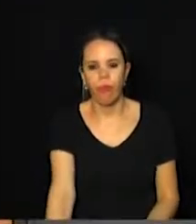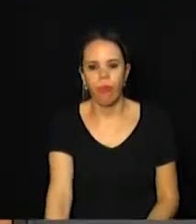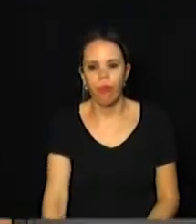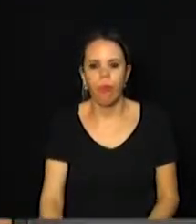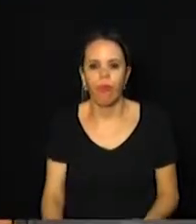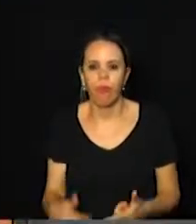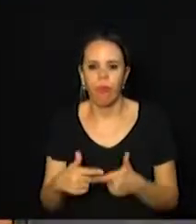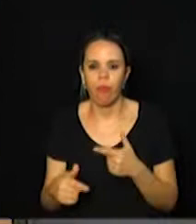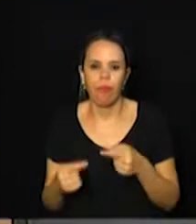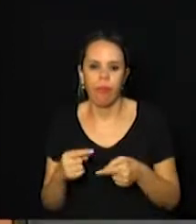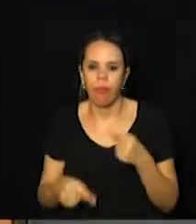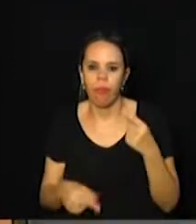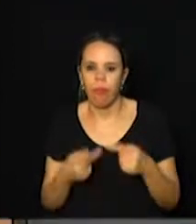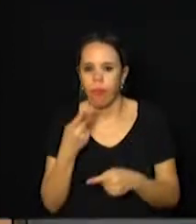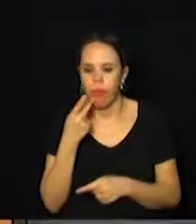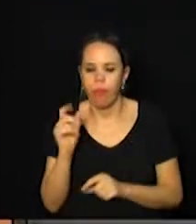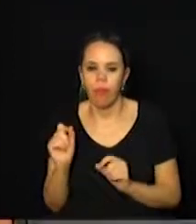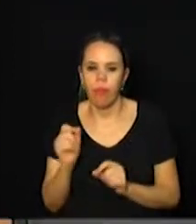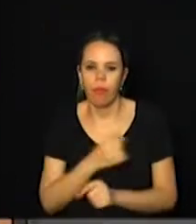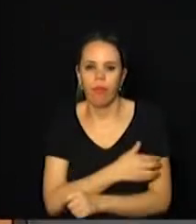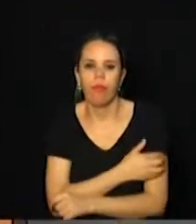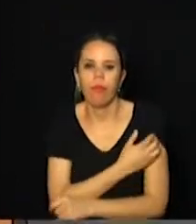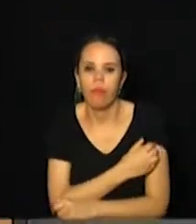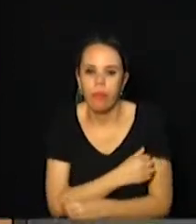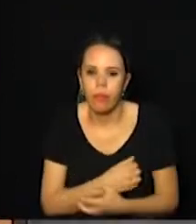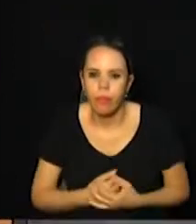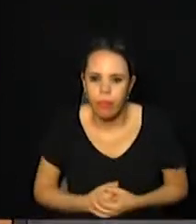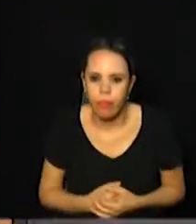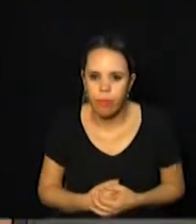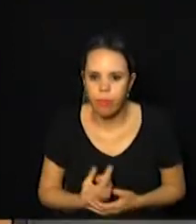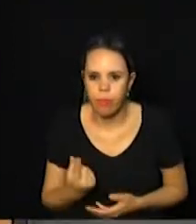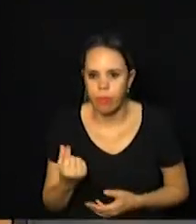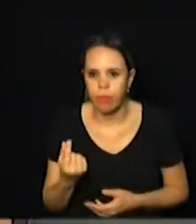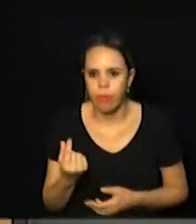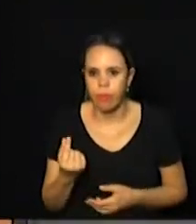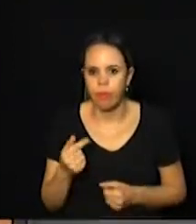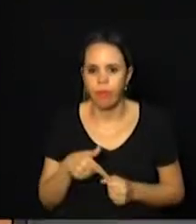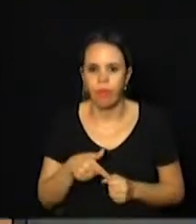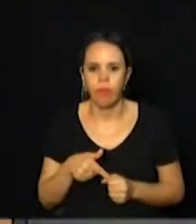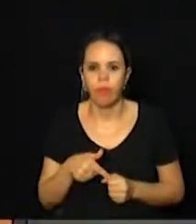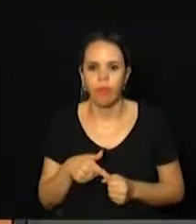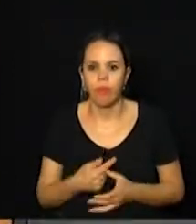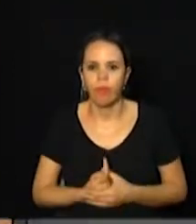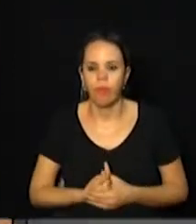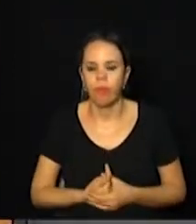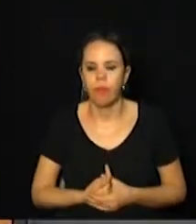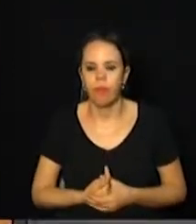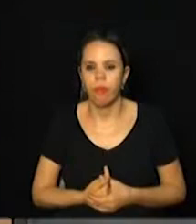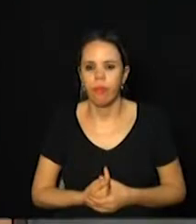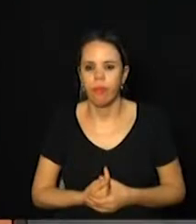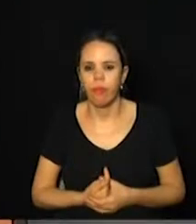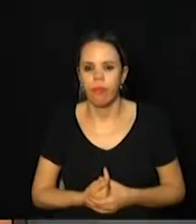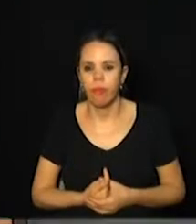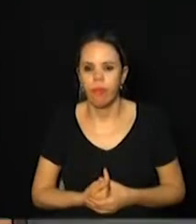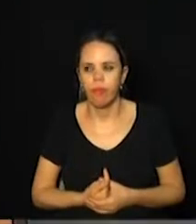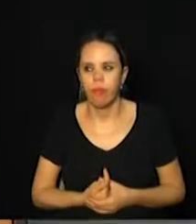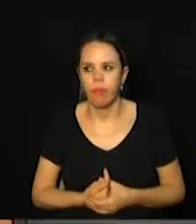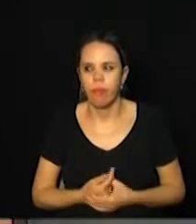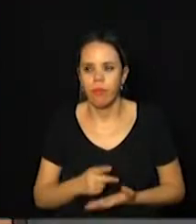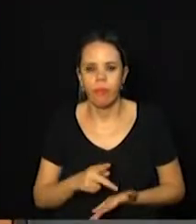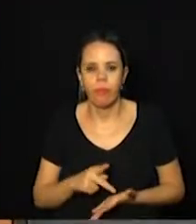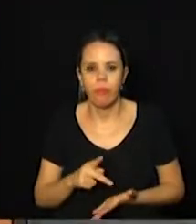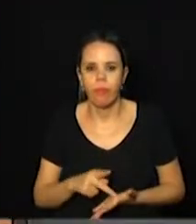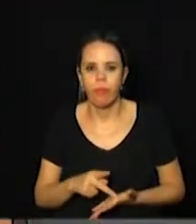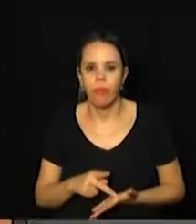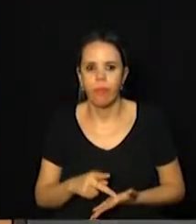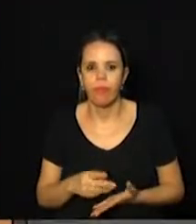equívoco No que diz respeito aí a questão do custo do combustível é isso na verdade